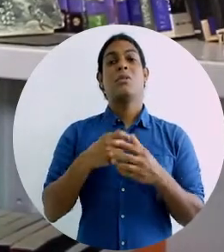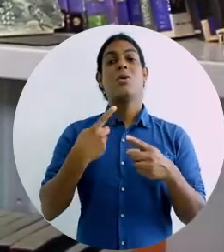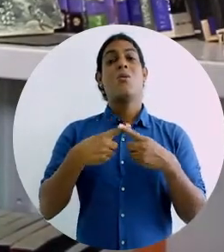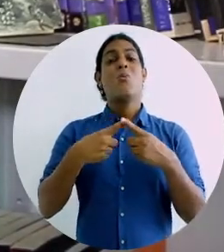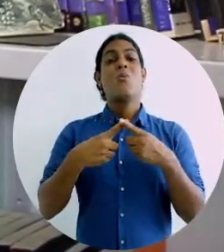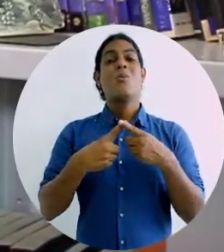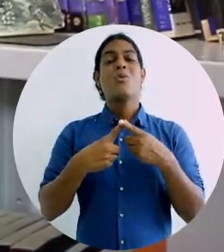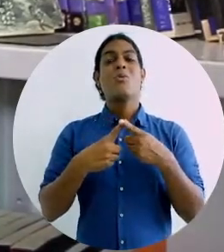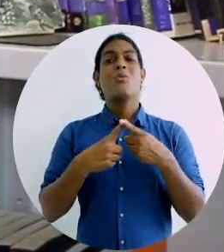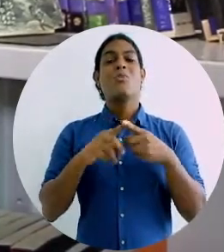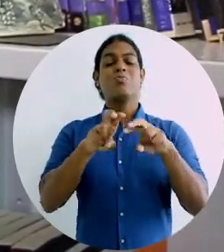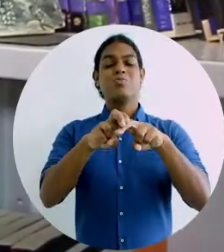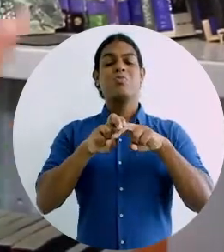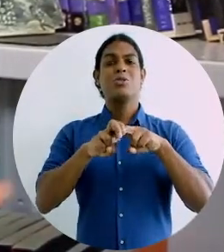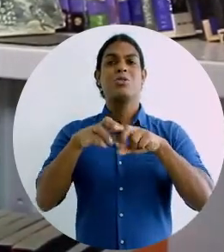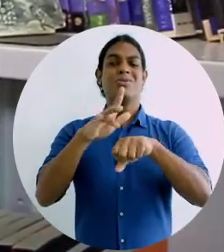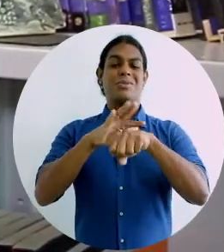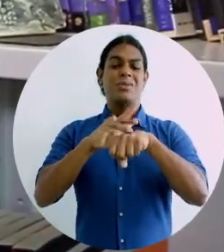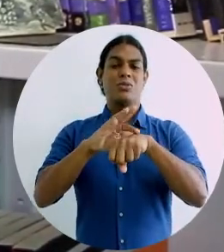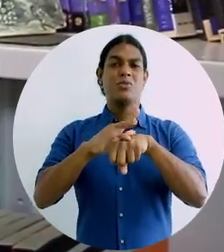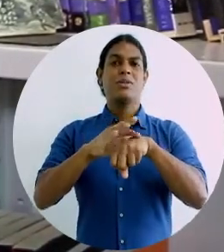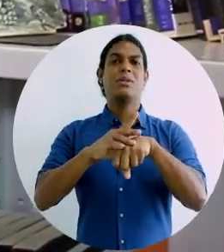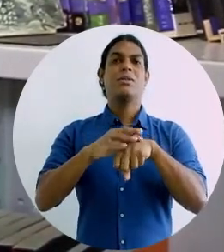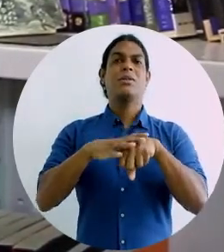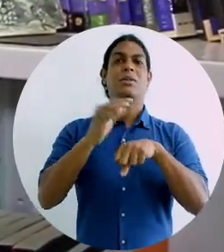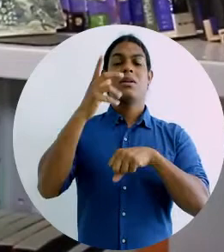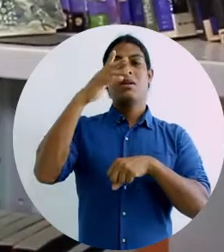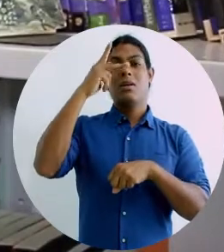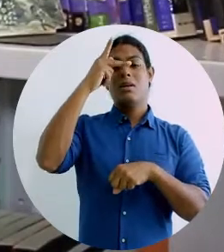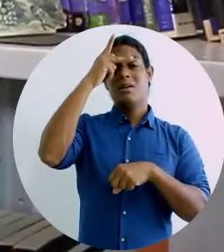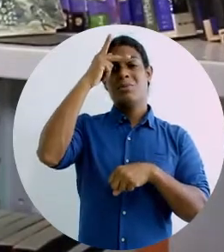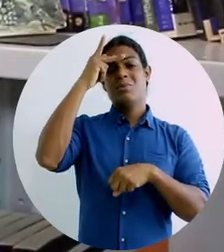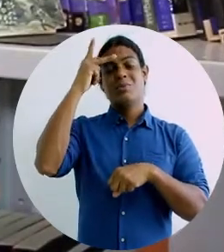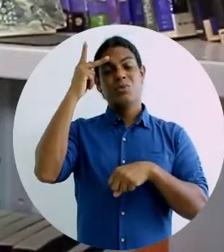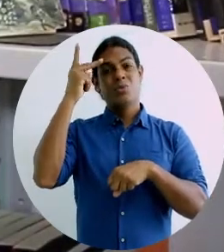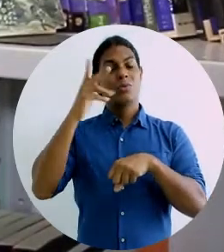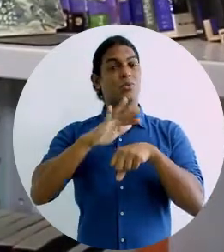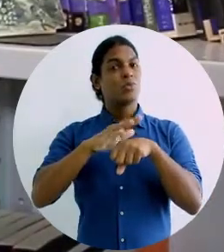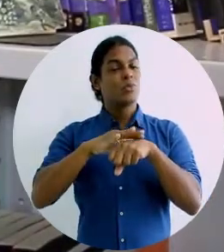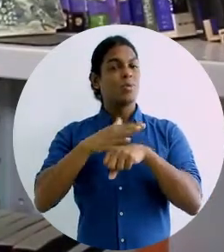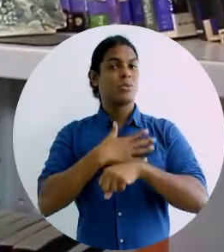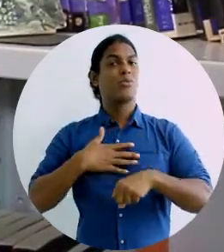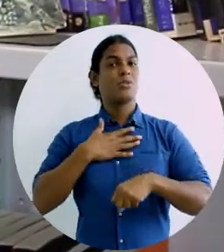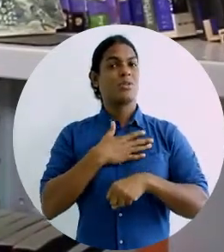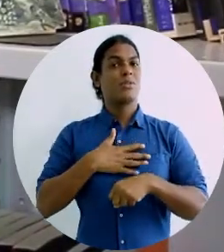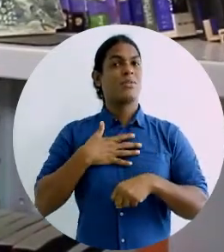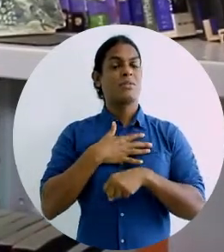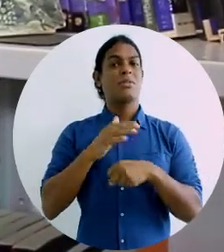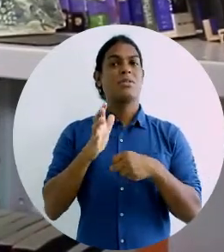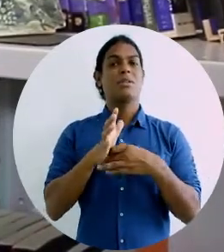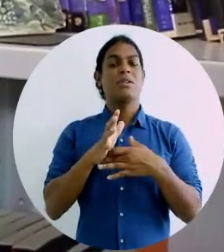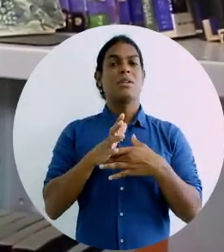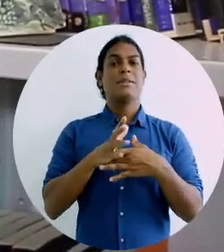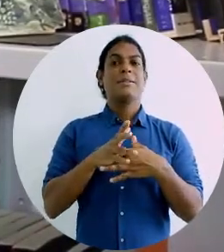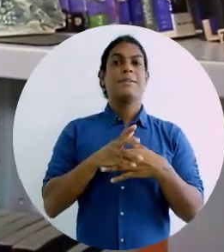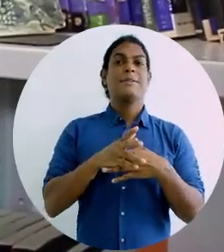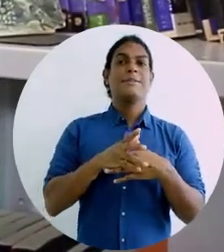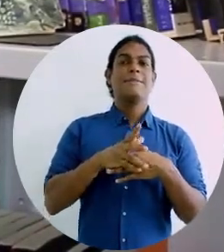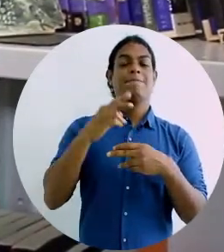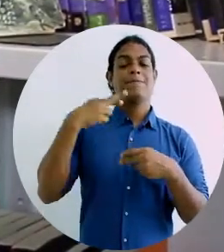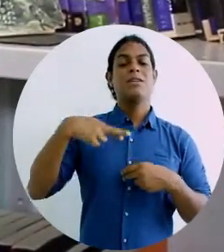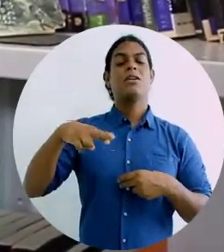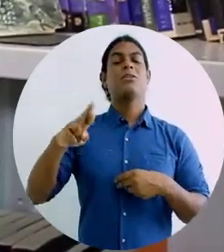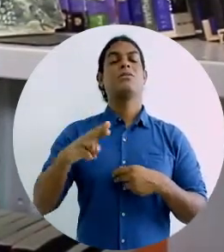quarto e fazer uma mediação, levávamos, por exemplo, um livro de poema, um livro infantil, um livro juvenil, fazíamos uma leitura com eles, fazíamos uma